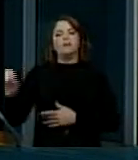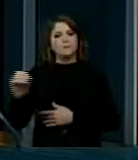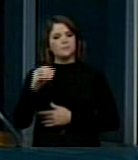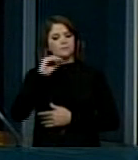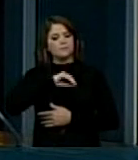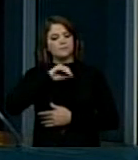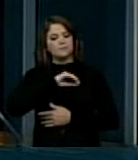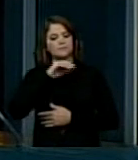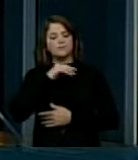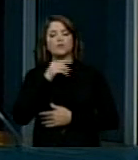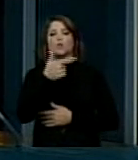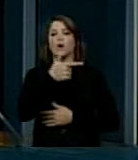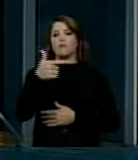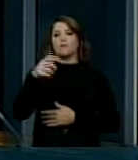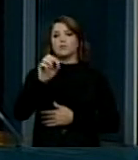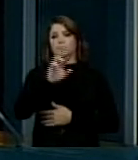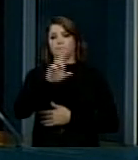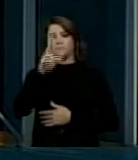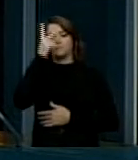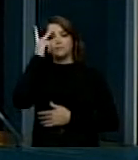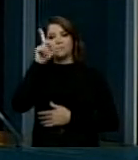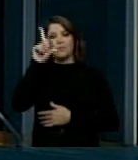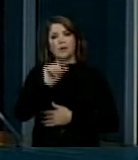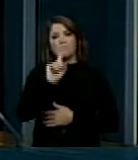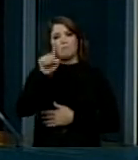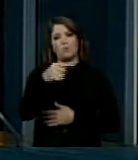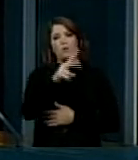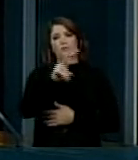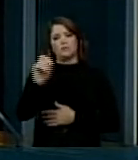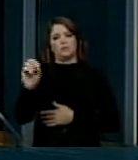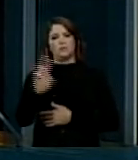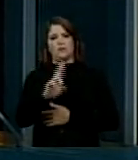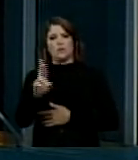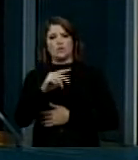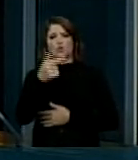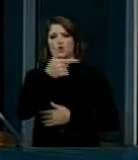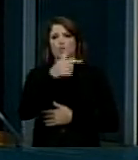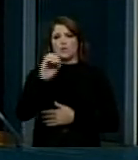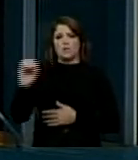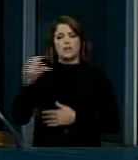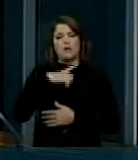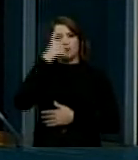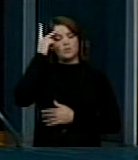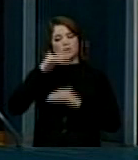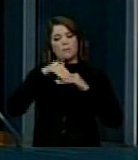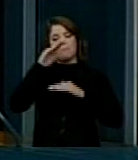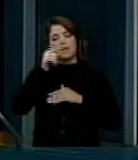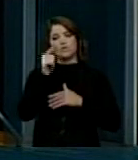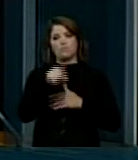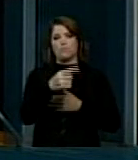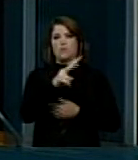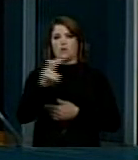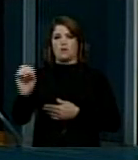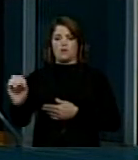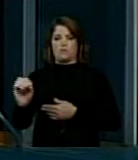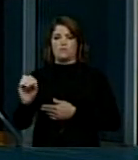R$ 220 para aqueles que ganham menos de R$ 1.500, R$ 200 para aquele que ganha mais de R$